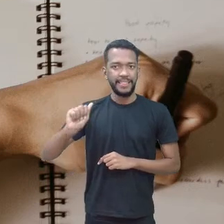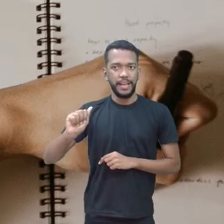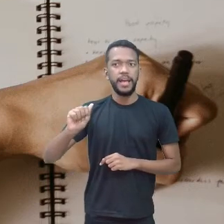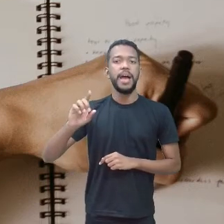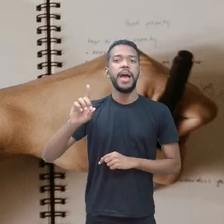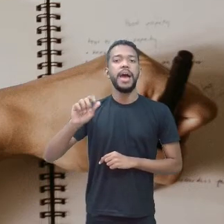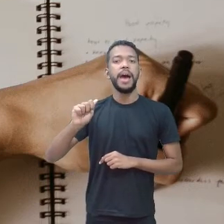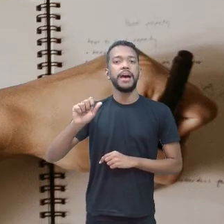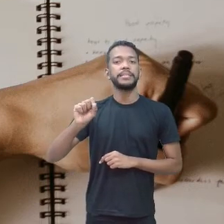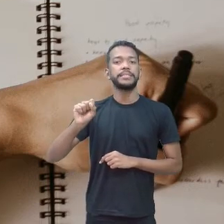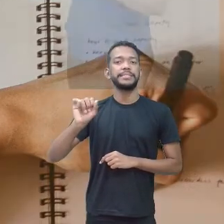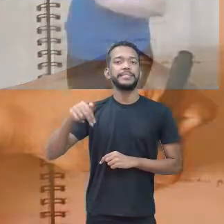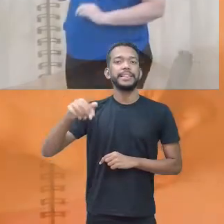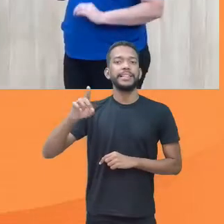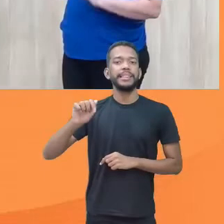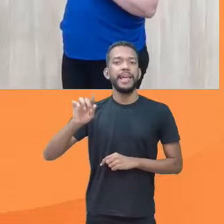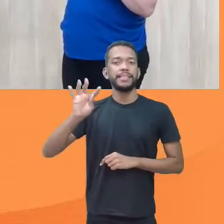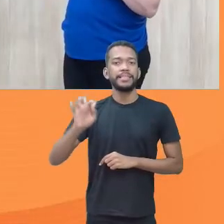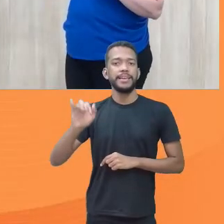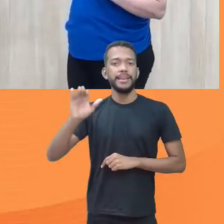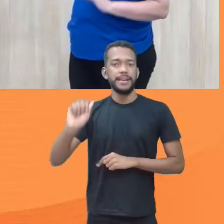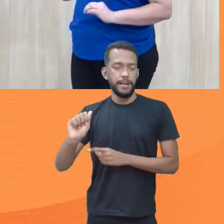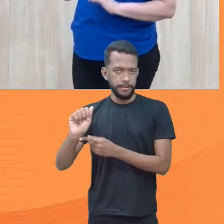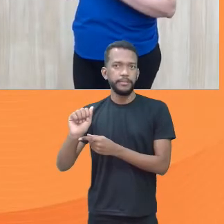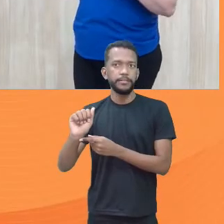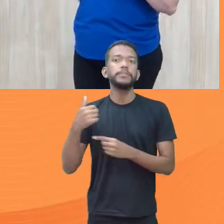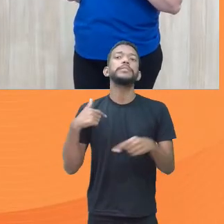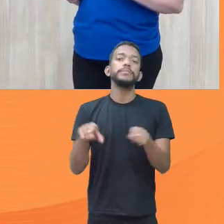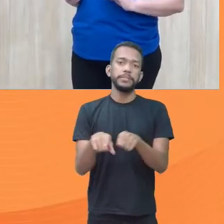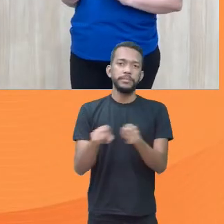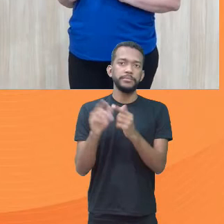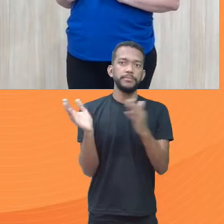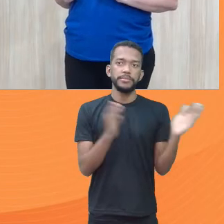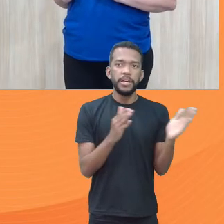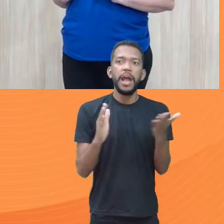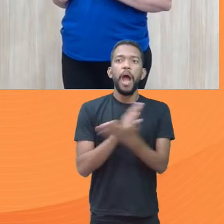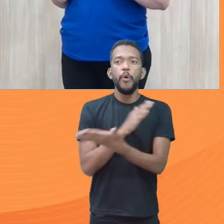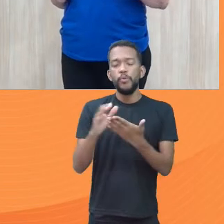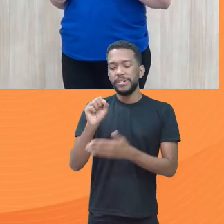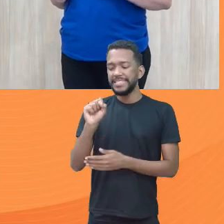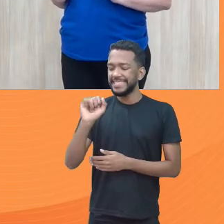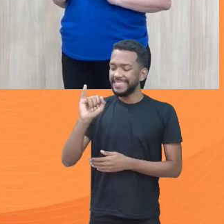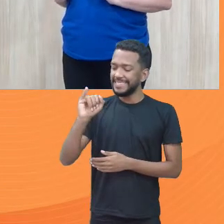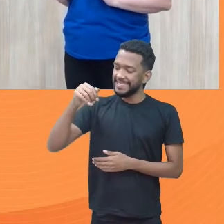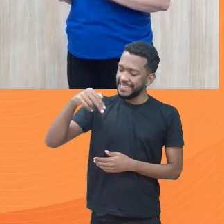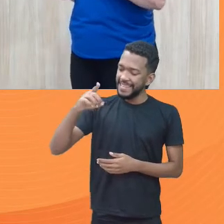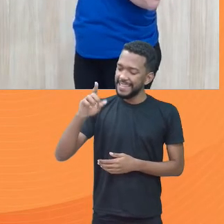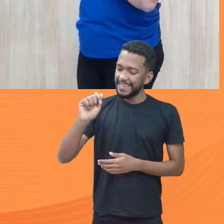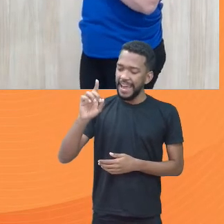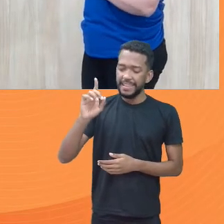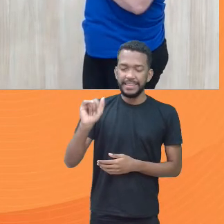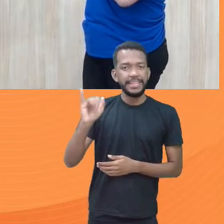pouquinho sobre as orações coordenadas sindética, porque justamente